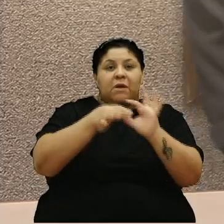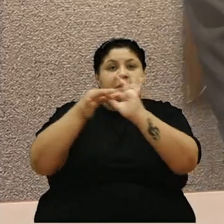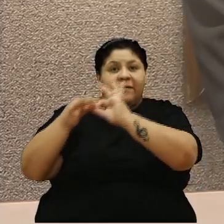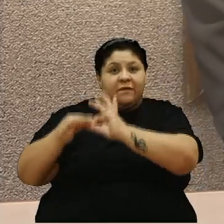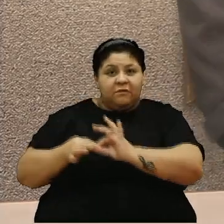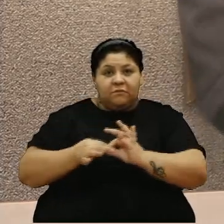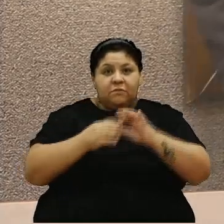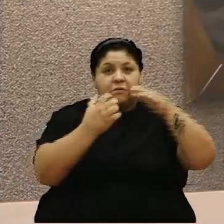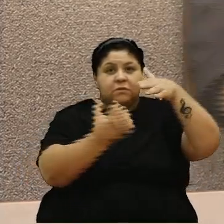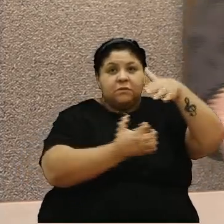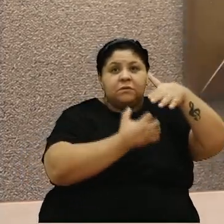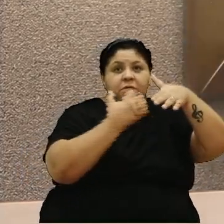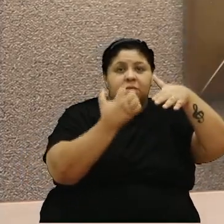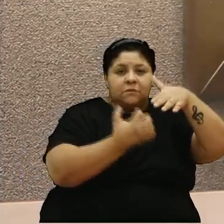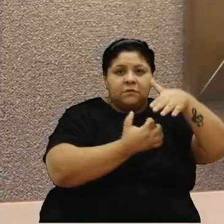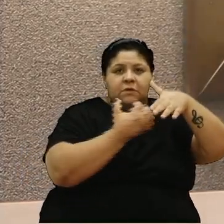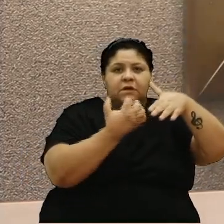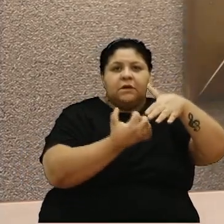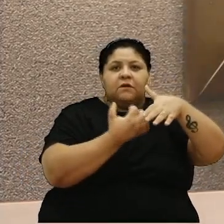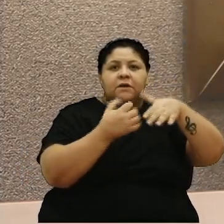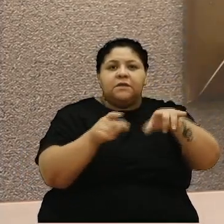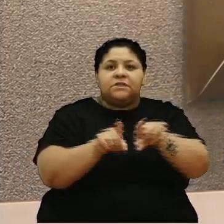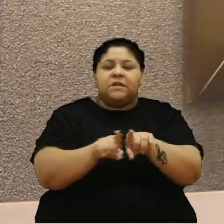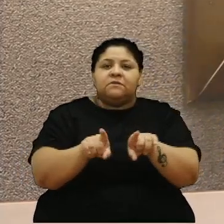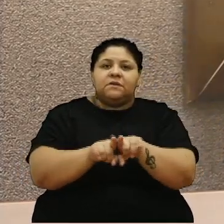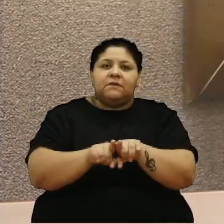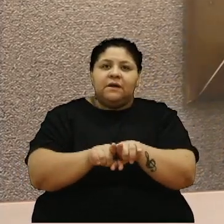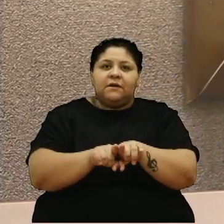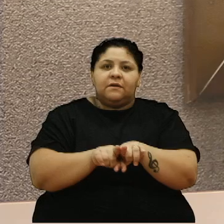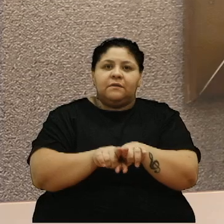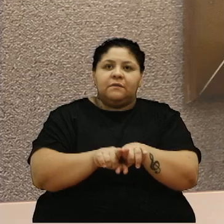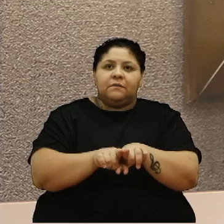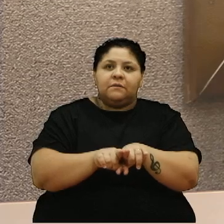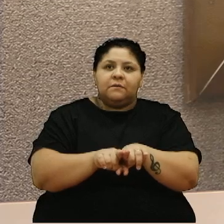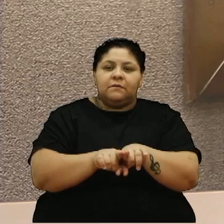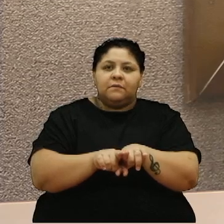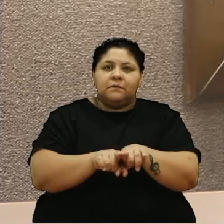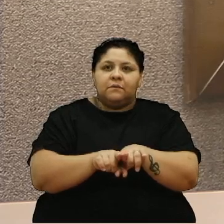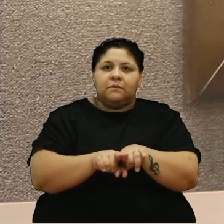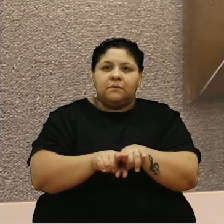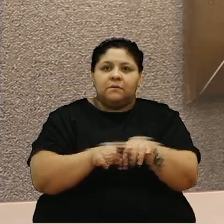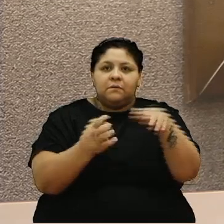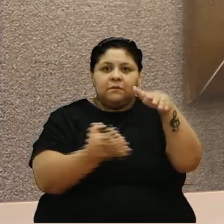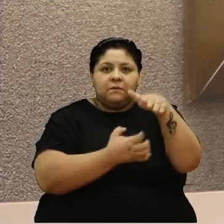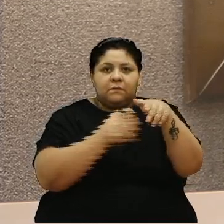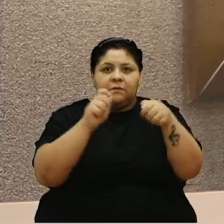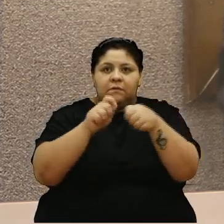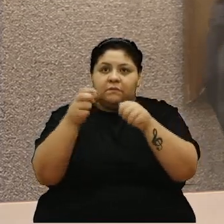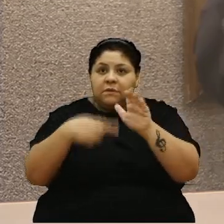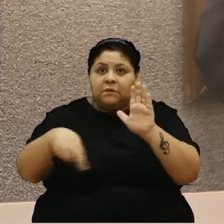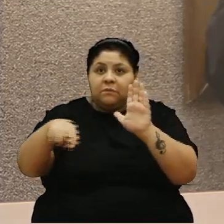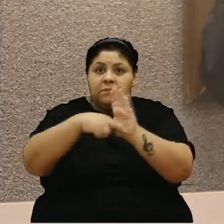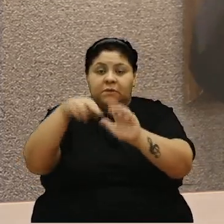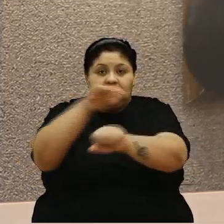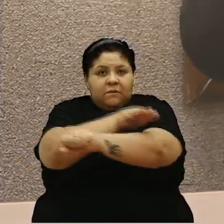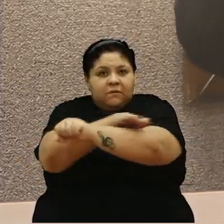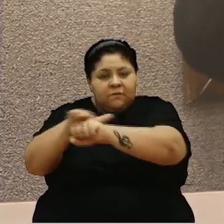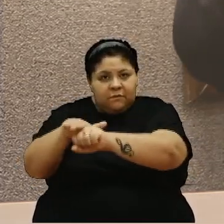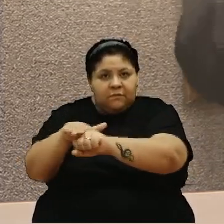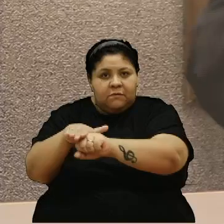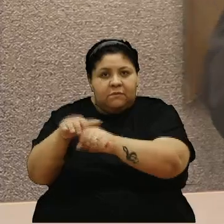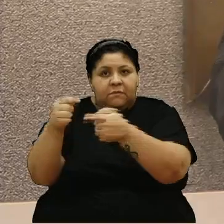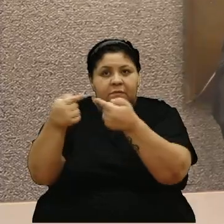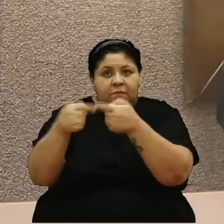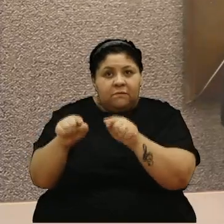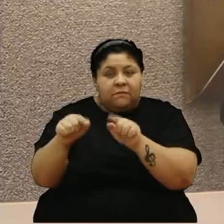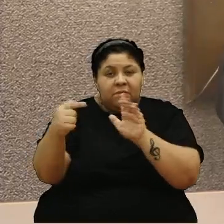a empresa, no sentido da retirada das árvores e a empresa fazer a recuperação da calçada. Mas, em razão